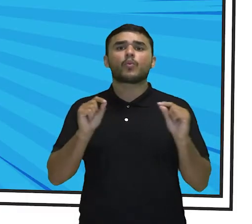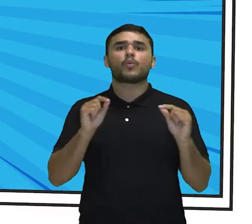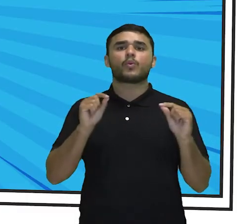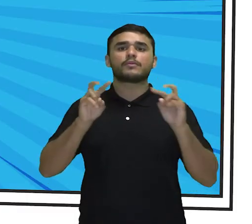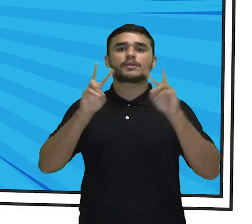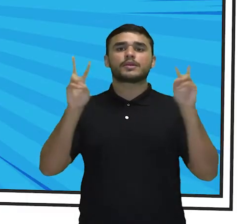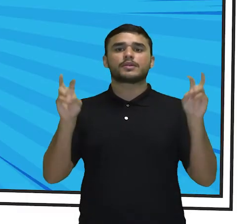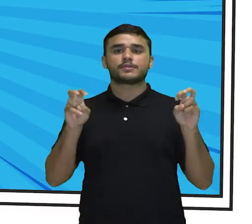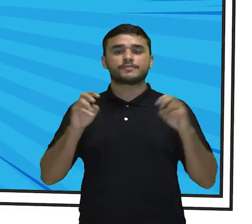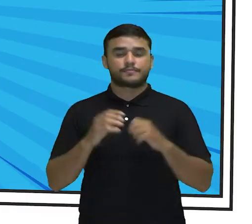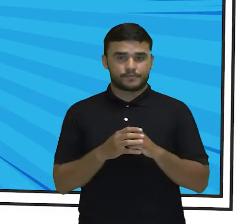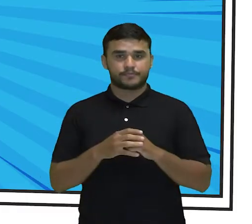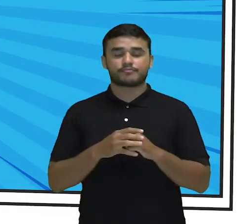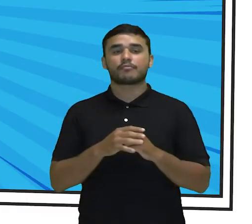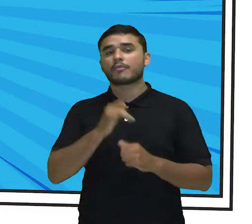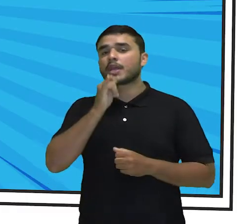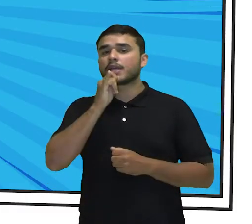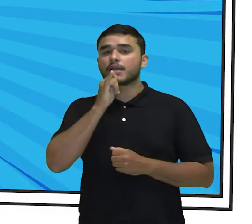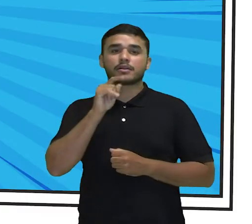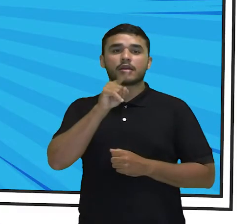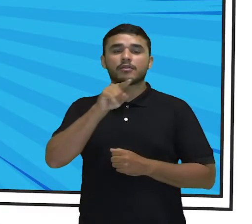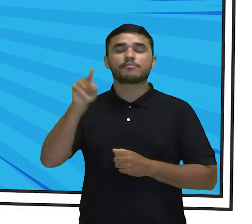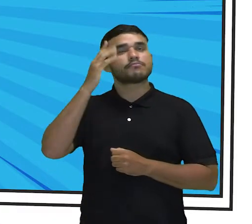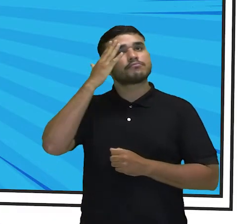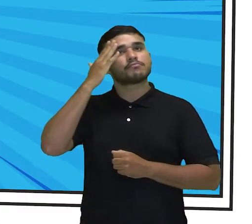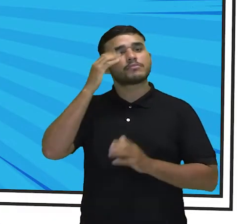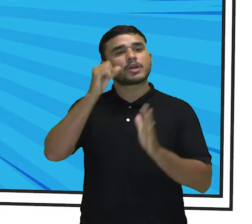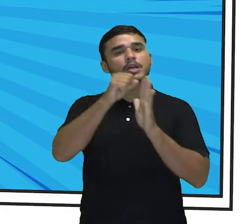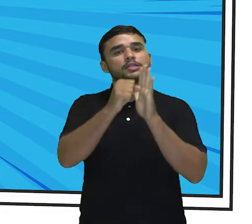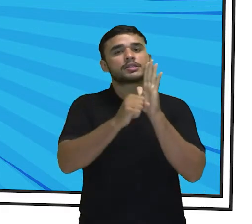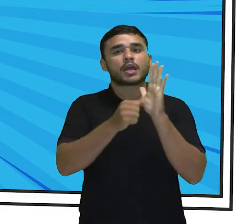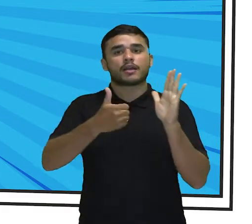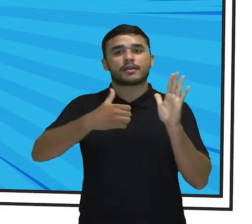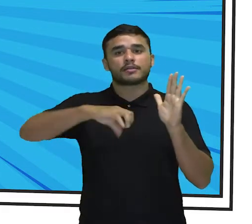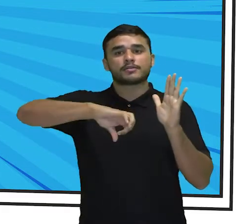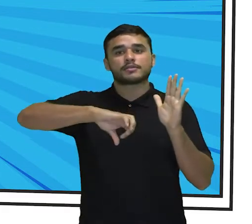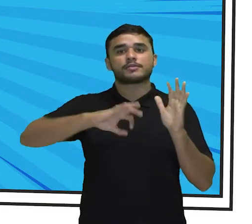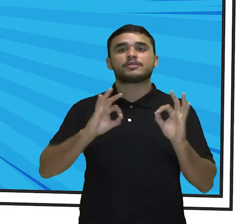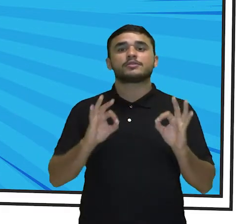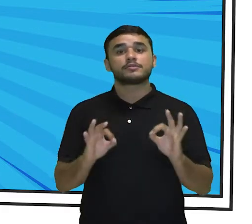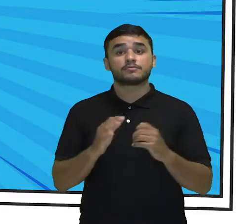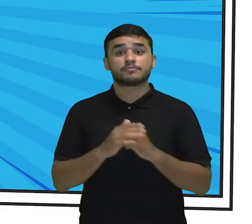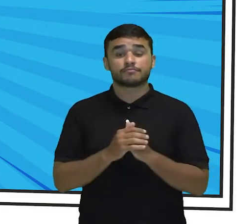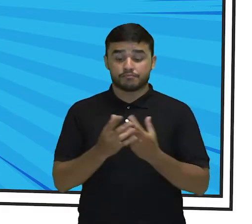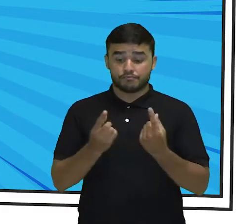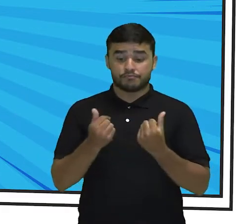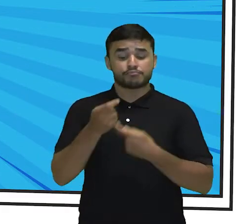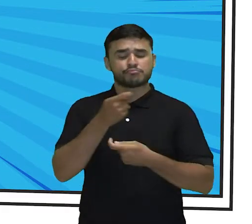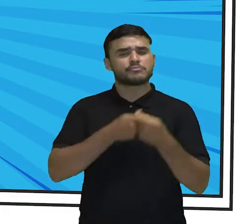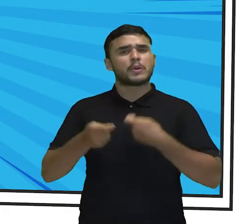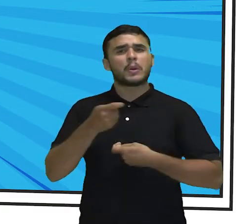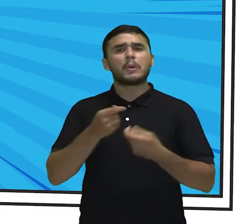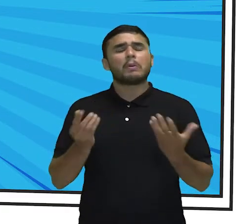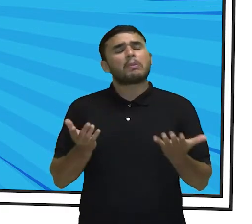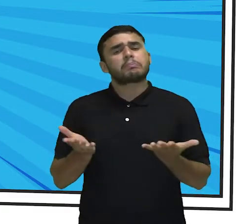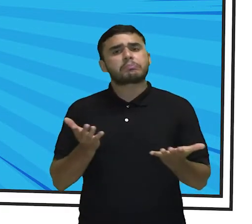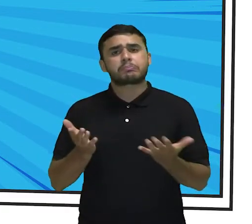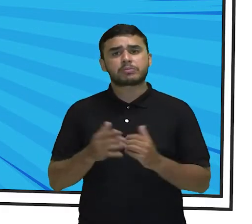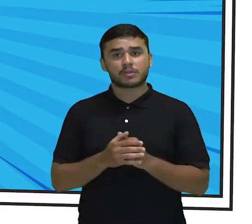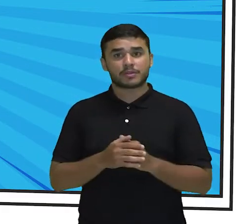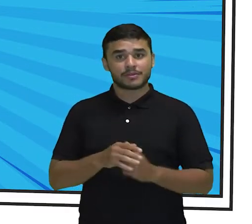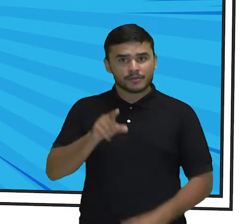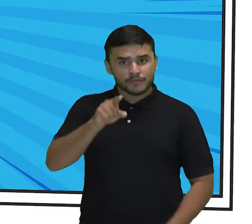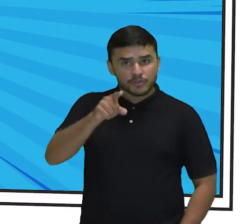Que tal pegarmos, para avaliarmos o século XIX, a economia? Vamos pensar juntos? Você se lembra da